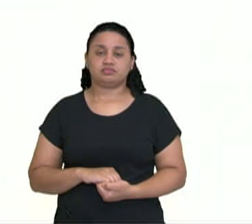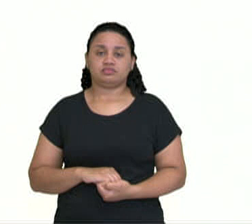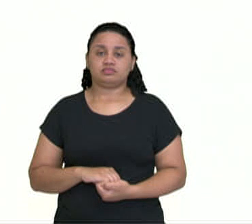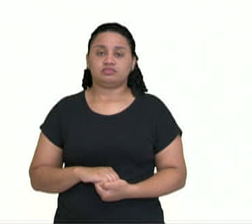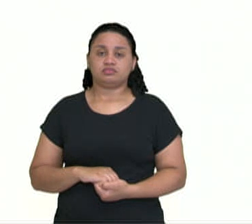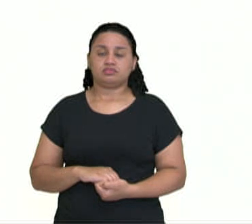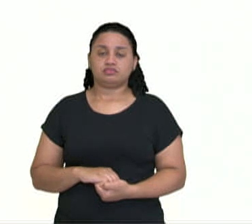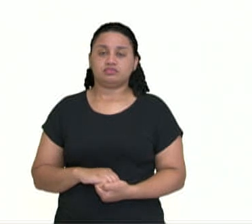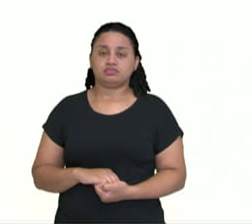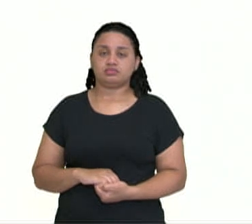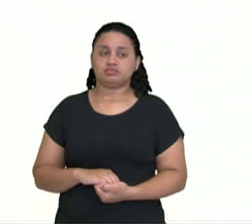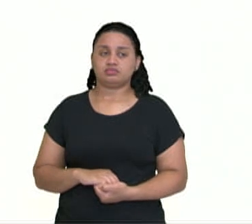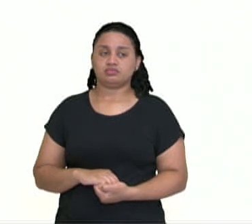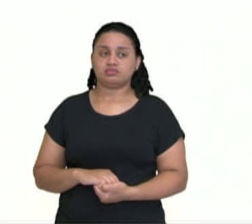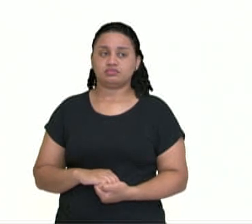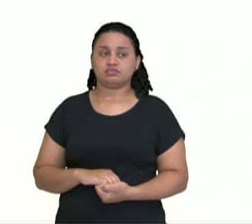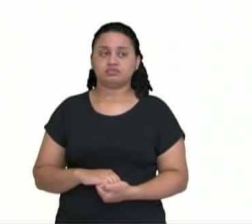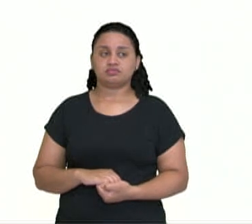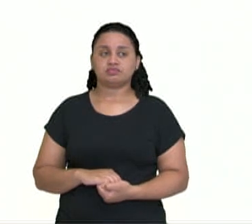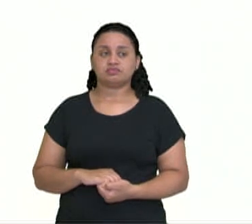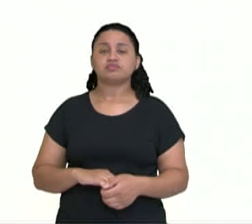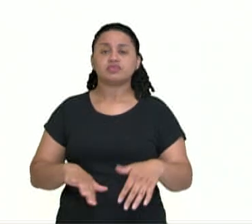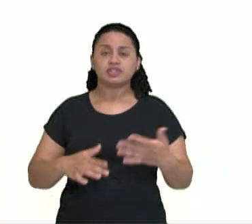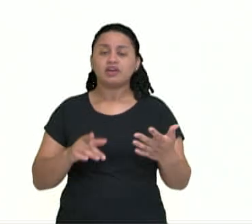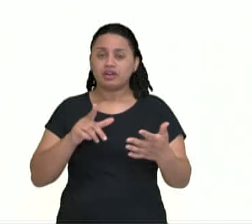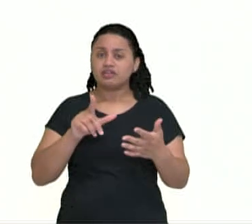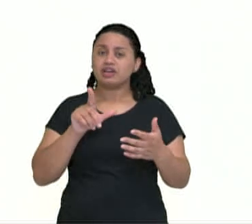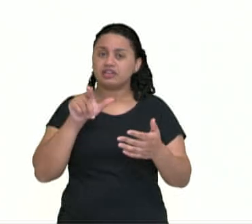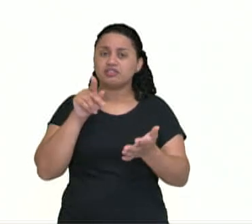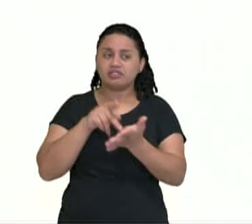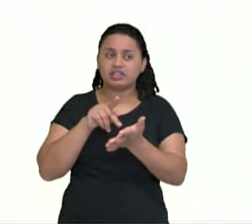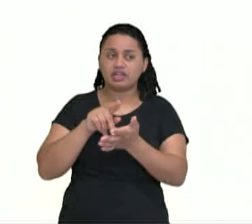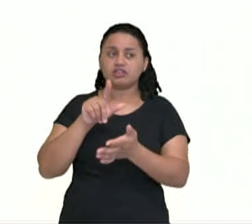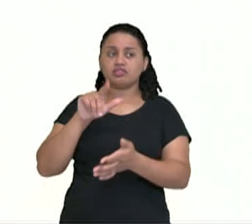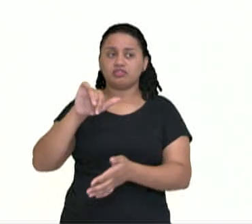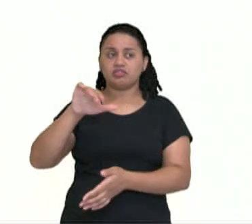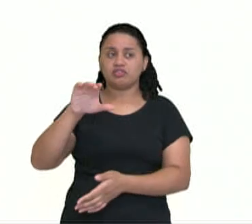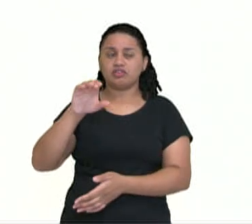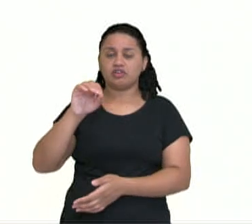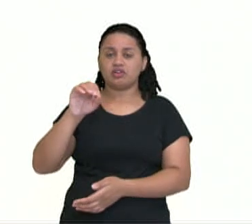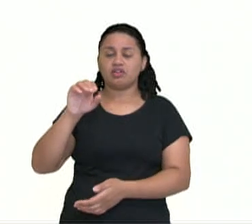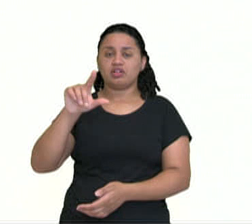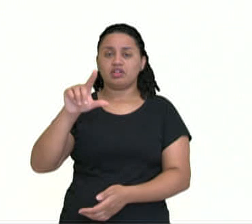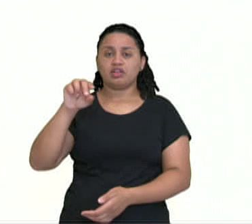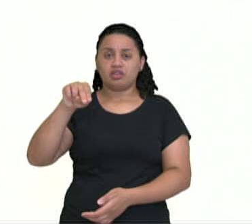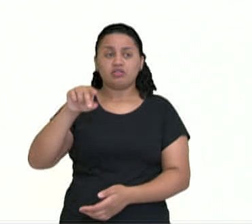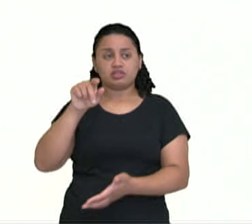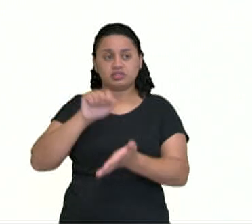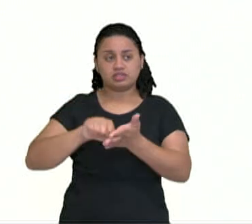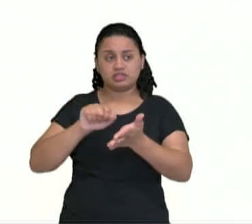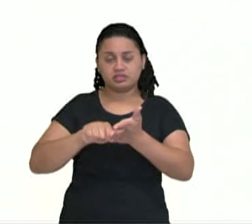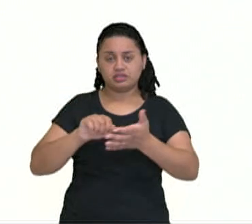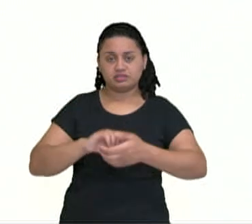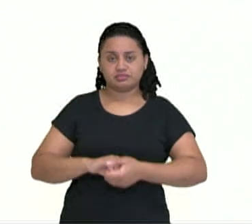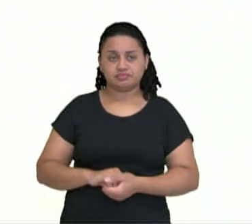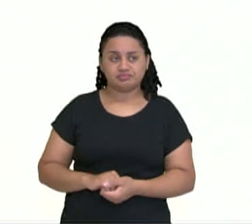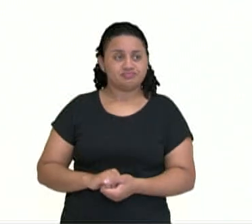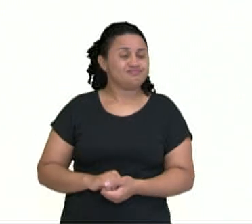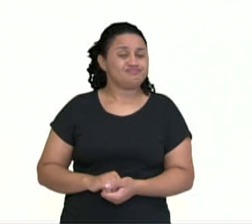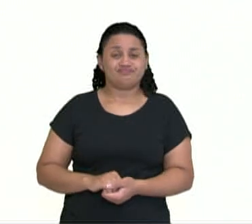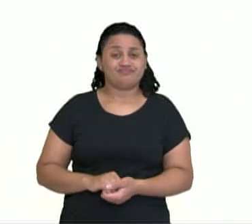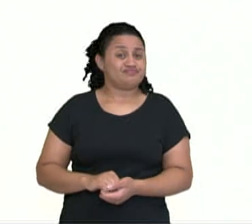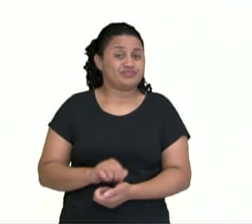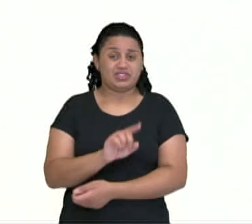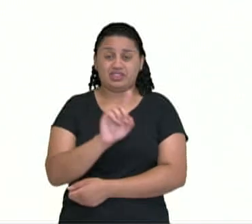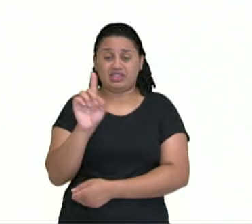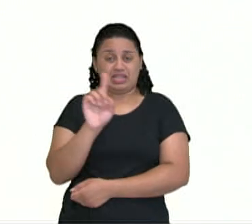really made by Abraham Lincoln? E daí? Realmente foi ele que escreveu? Certainly not. Com certeza não. Sabe